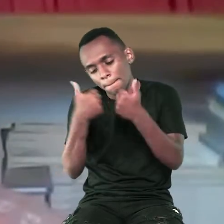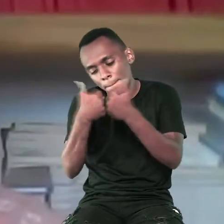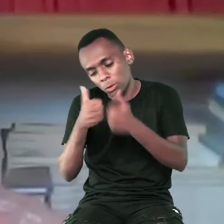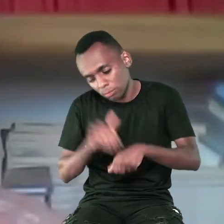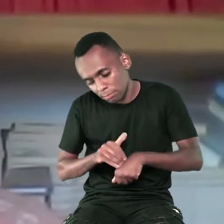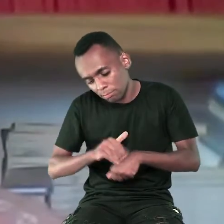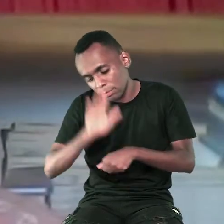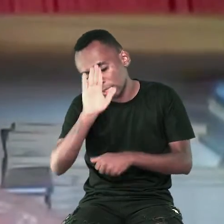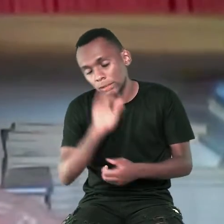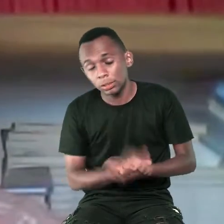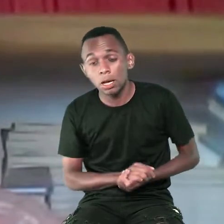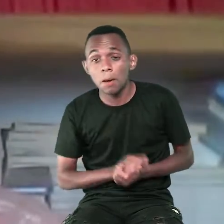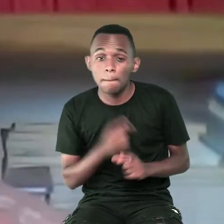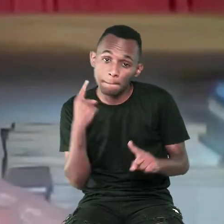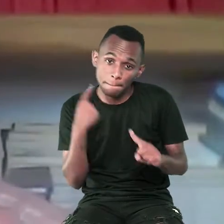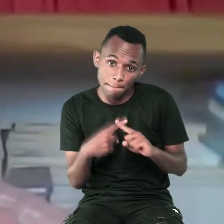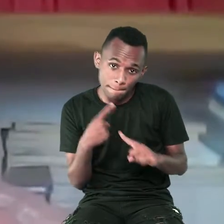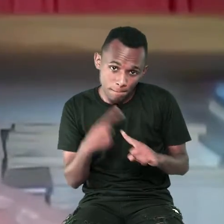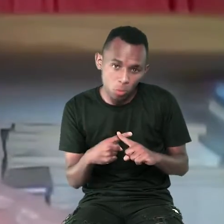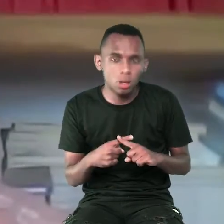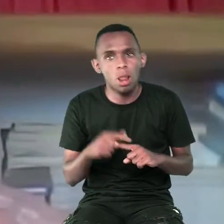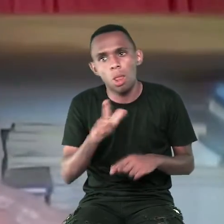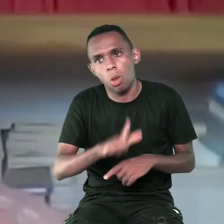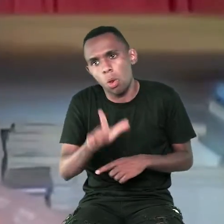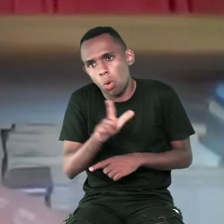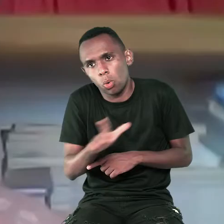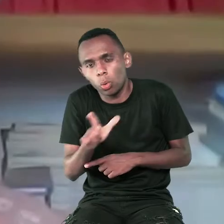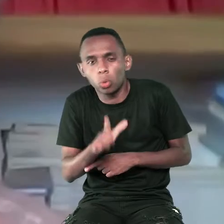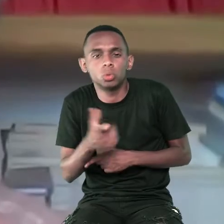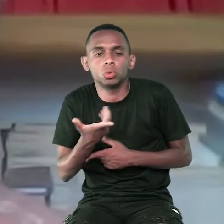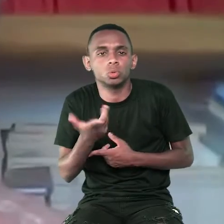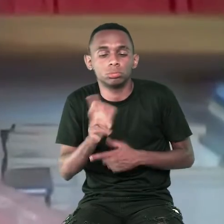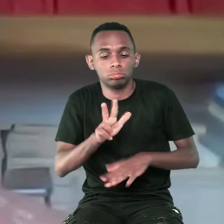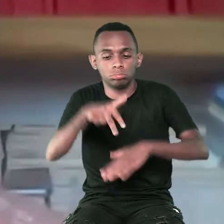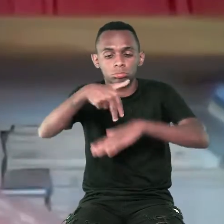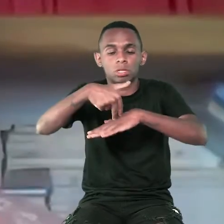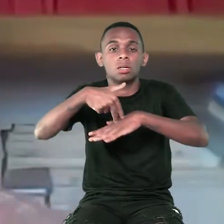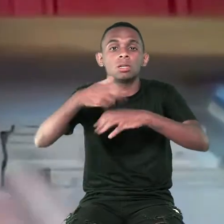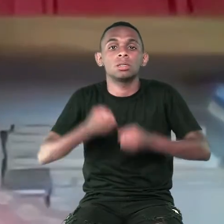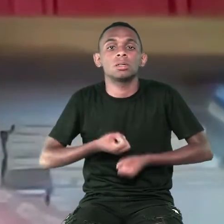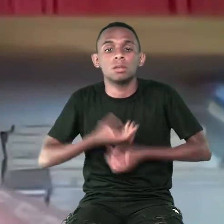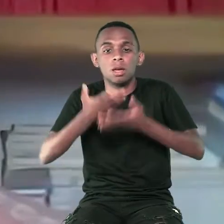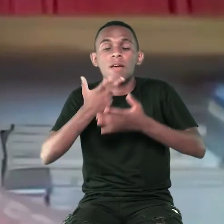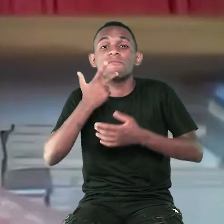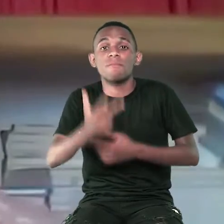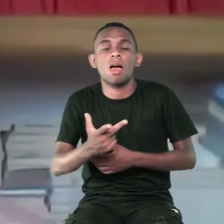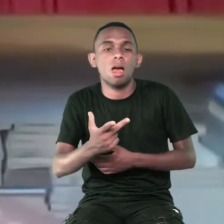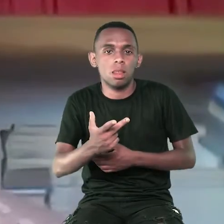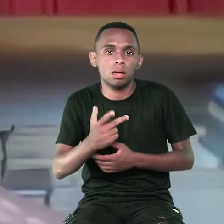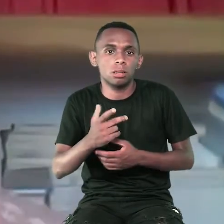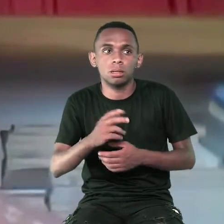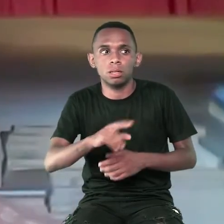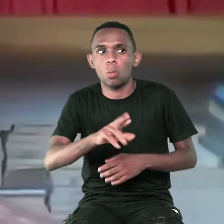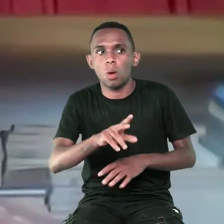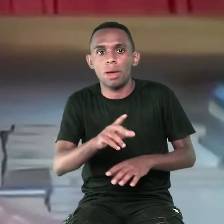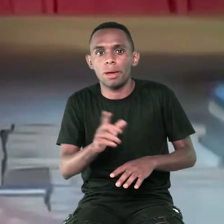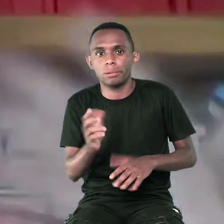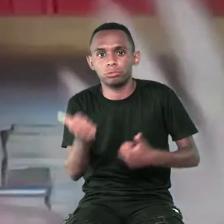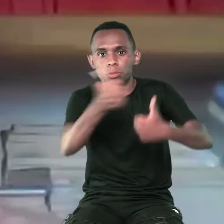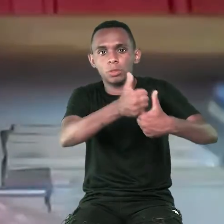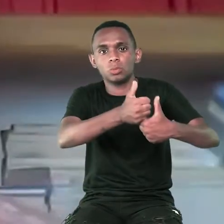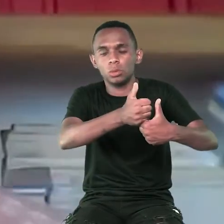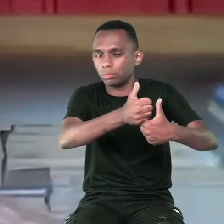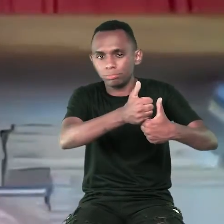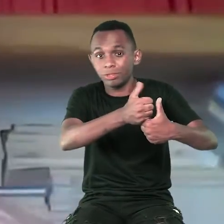possível. Porque claro que o lugar de fala, assim, a gente pode falar não por elas, né, mas a gente